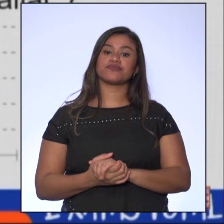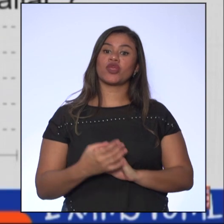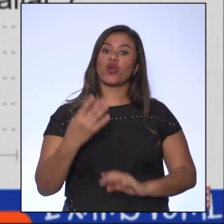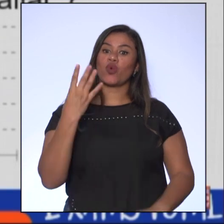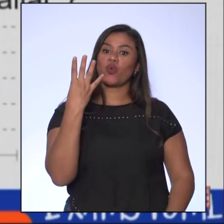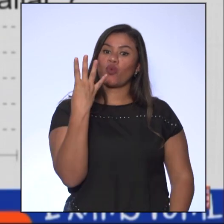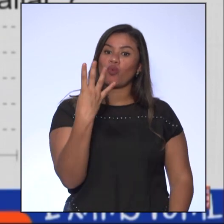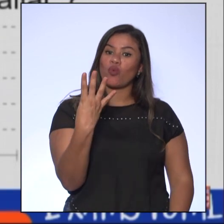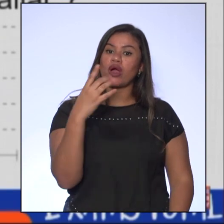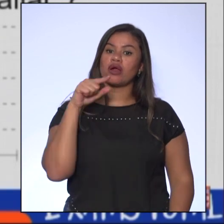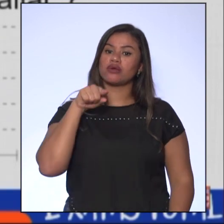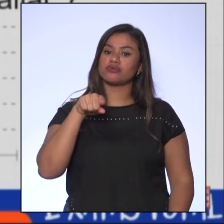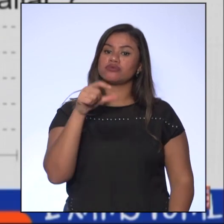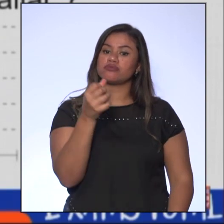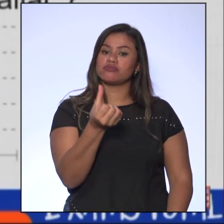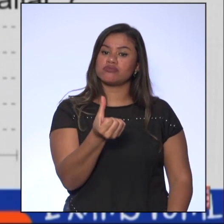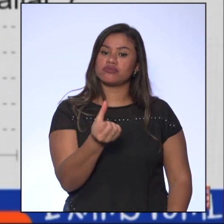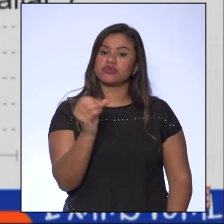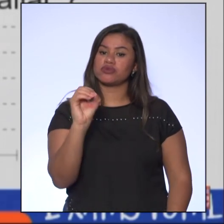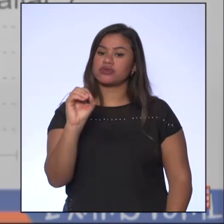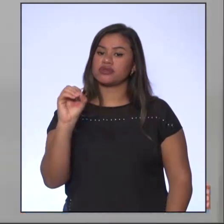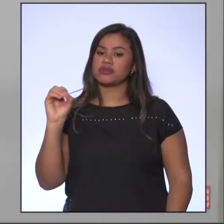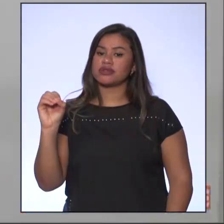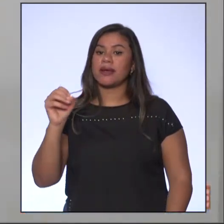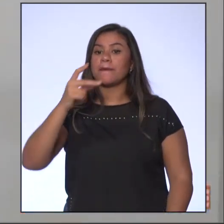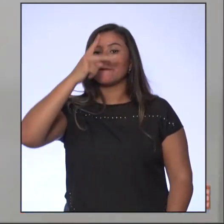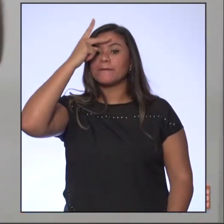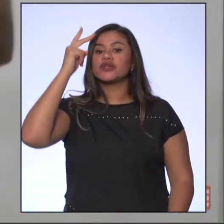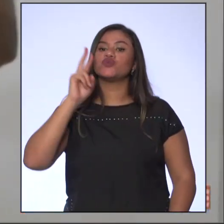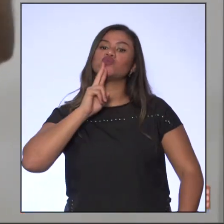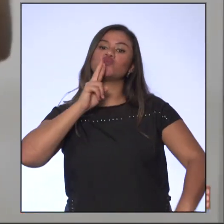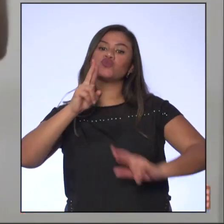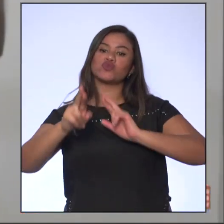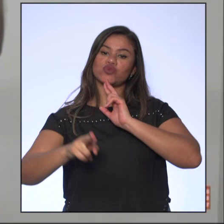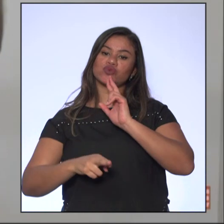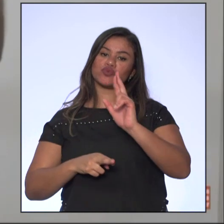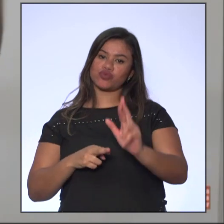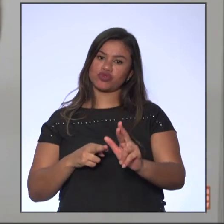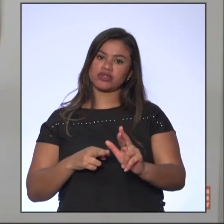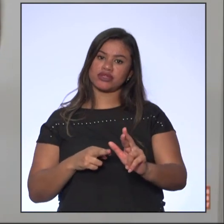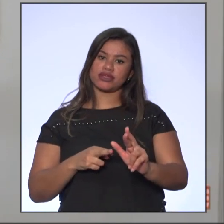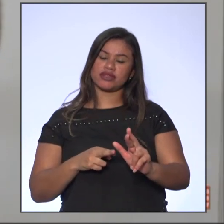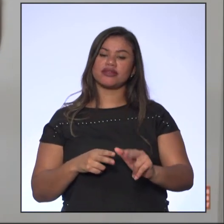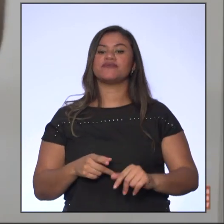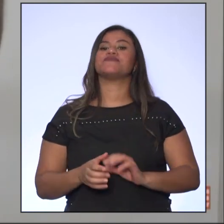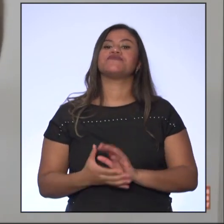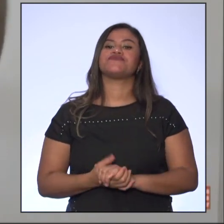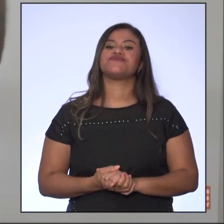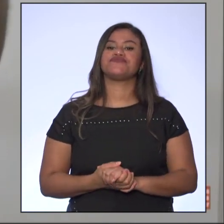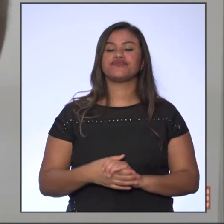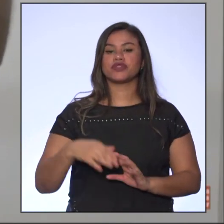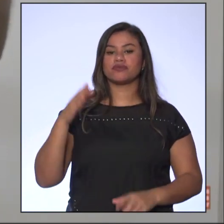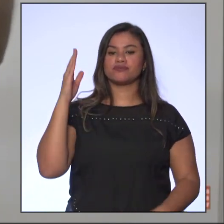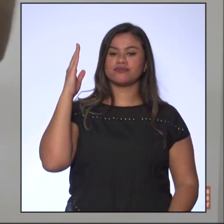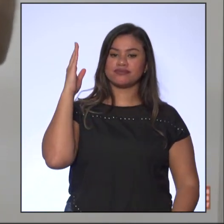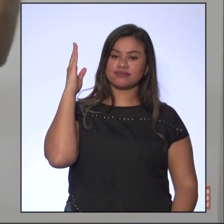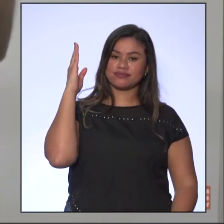4.600 internautas responderam. Olha lá, vem para mim. Eu tenho um total de internautas aqui de